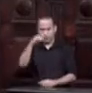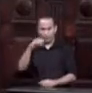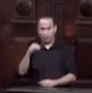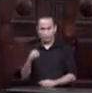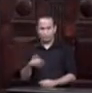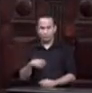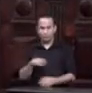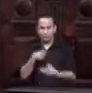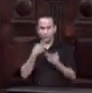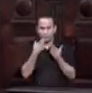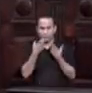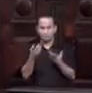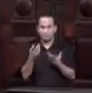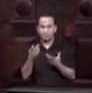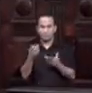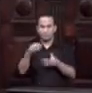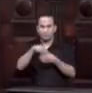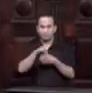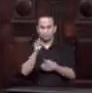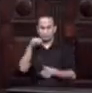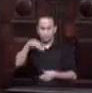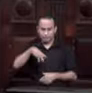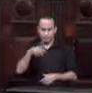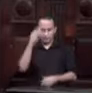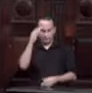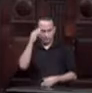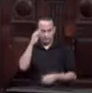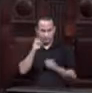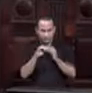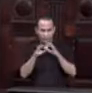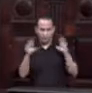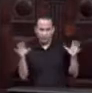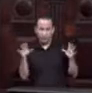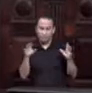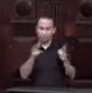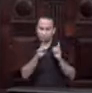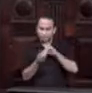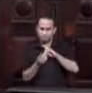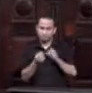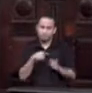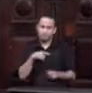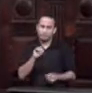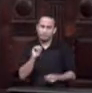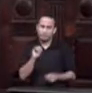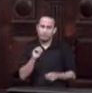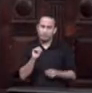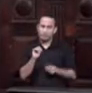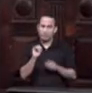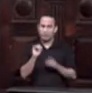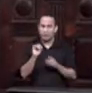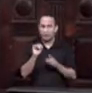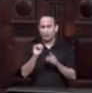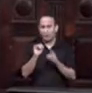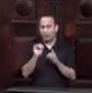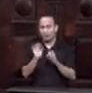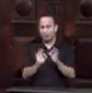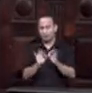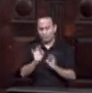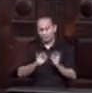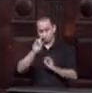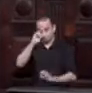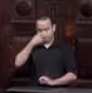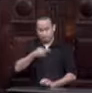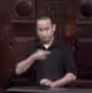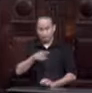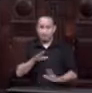presidente, Solidariedade vota sim, entendendo, claro, discordando da forma que esse projeto teve que ser, na verdade, uma imposição,